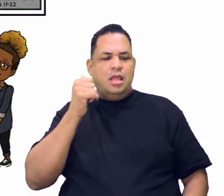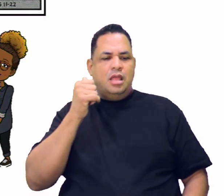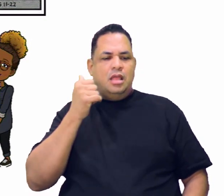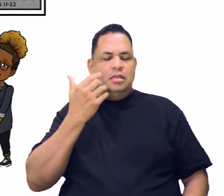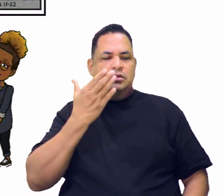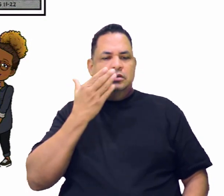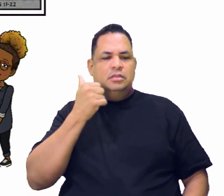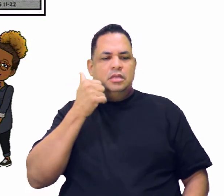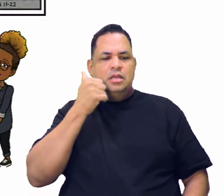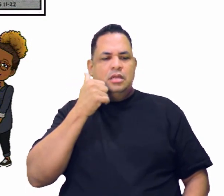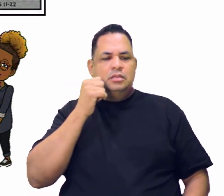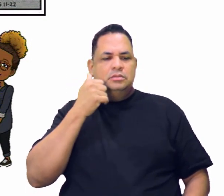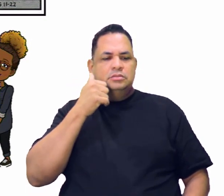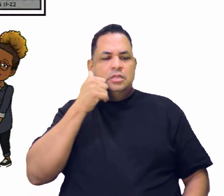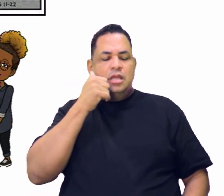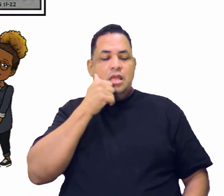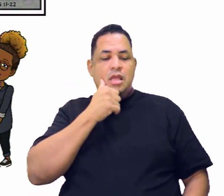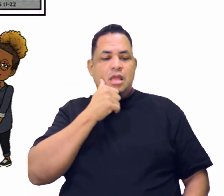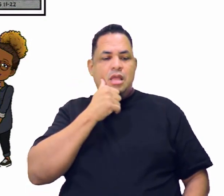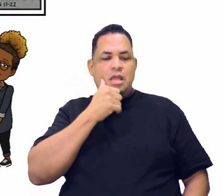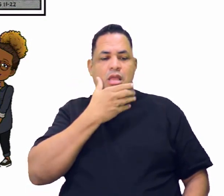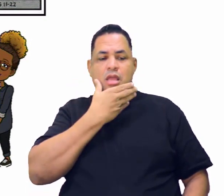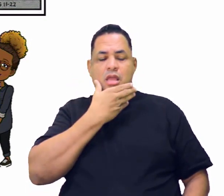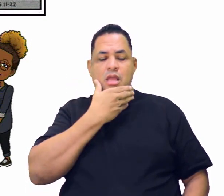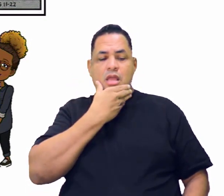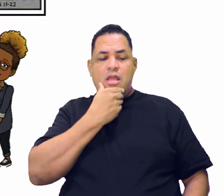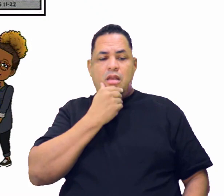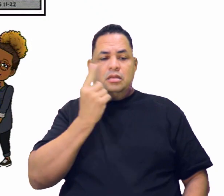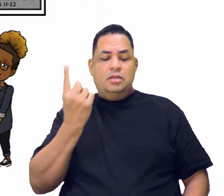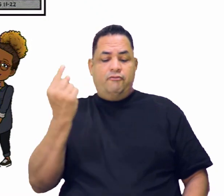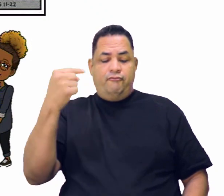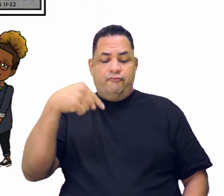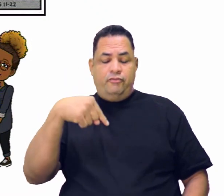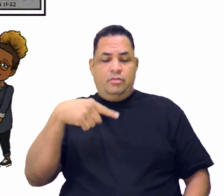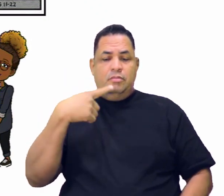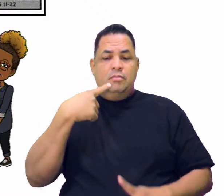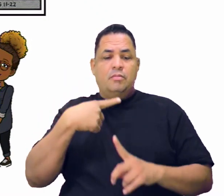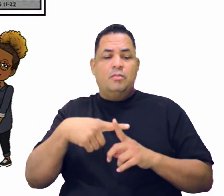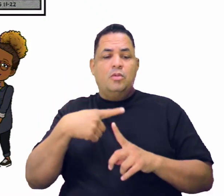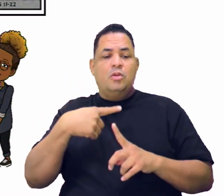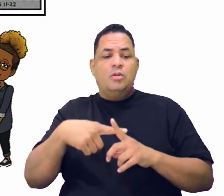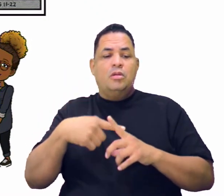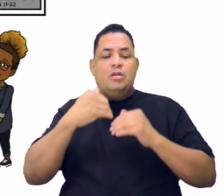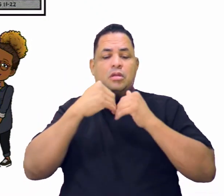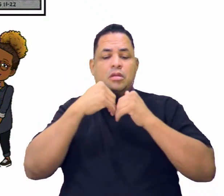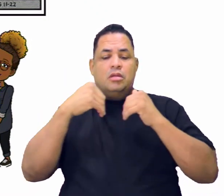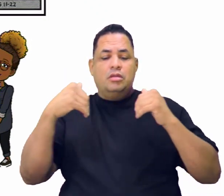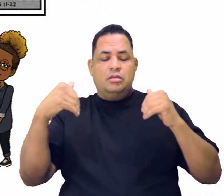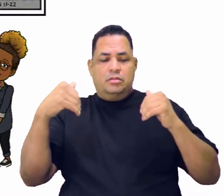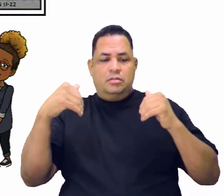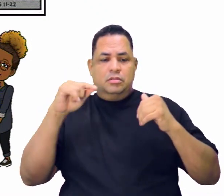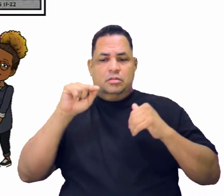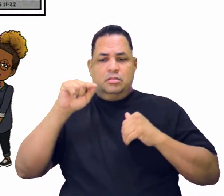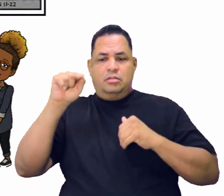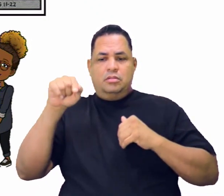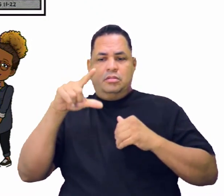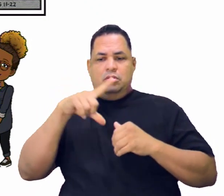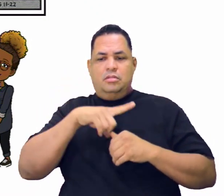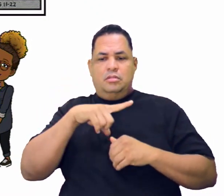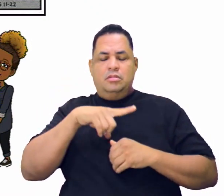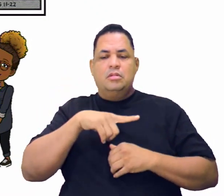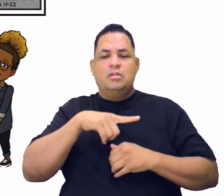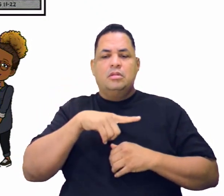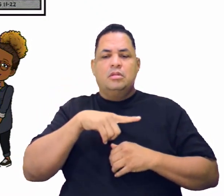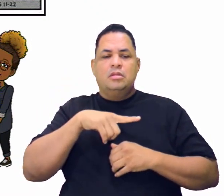por quê? O que eu falei? Quando esse quezinho for no fim da frase, ele terá